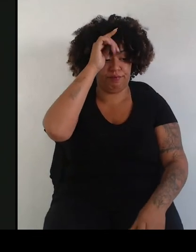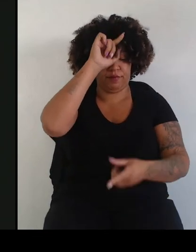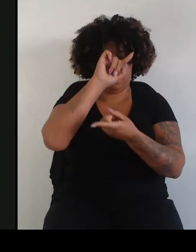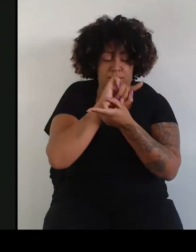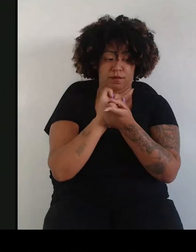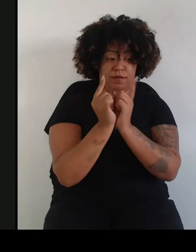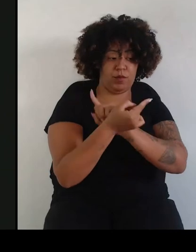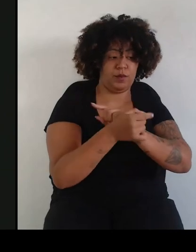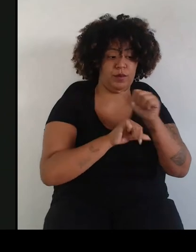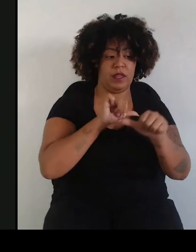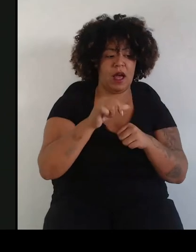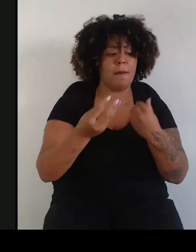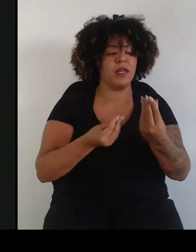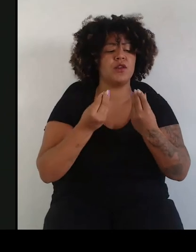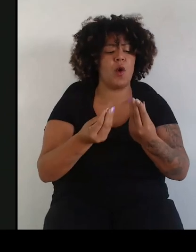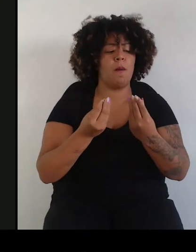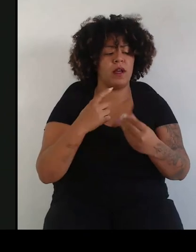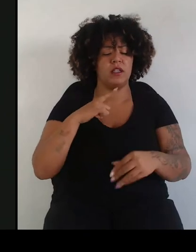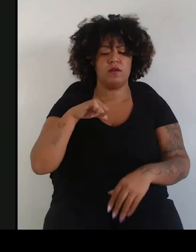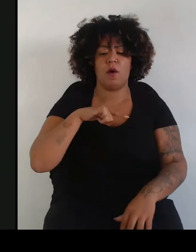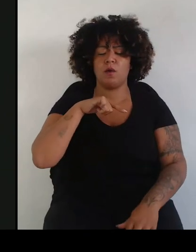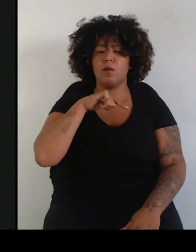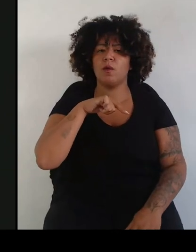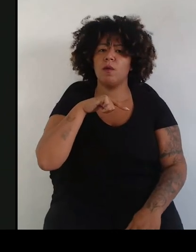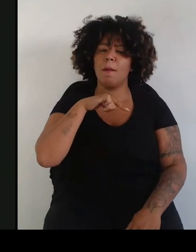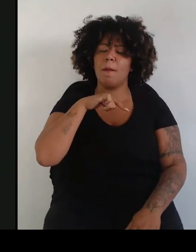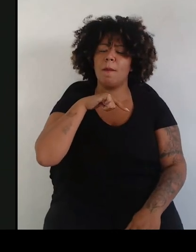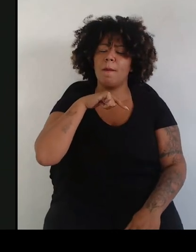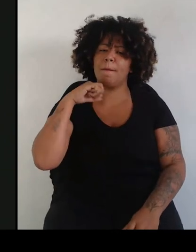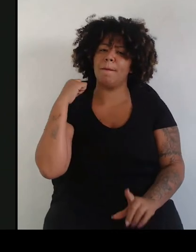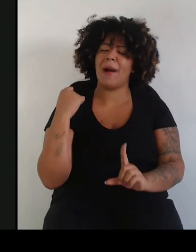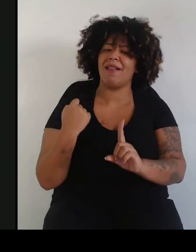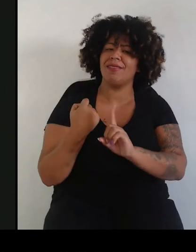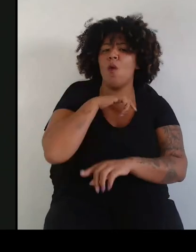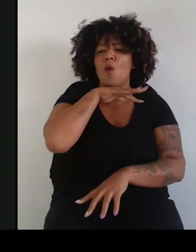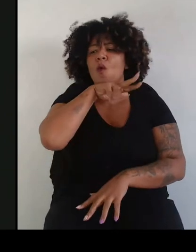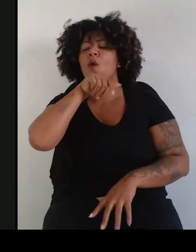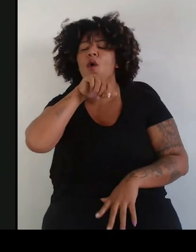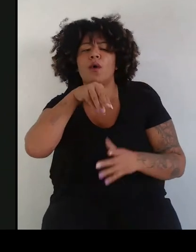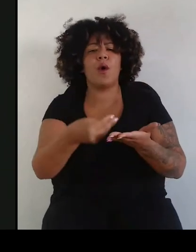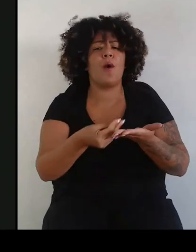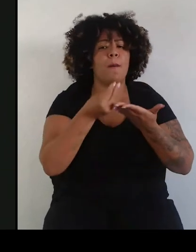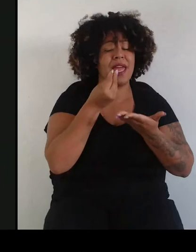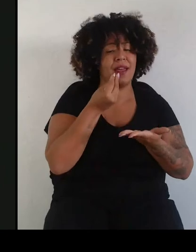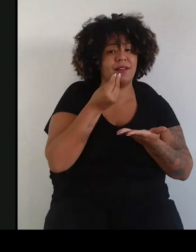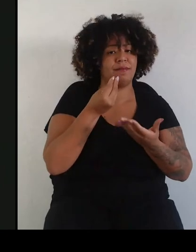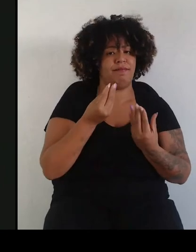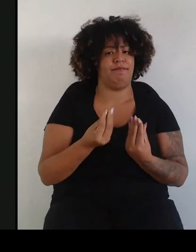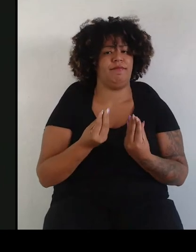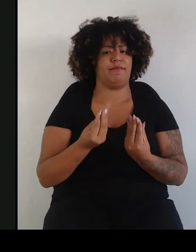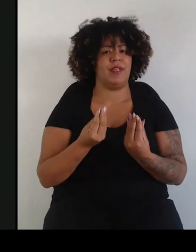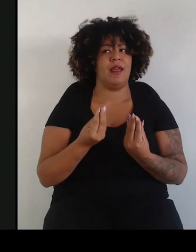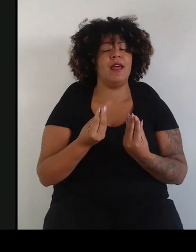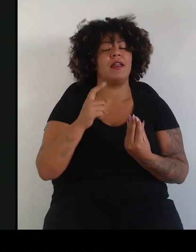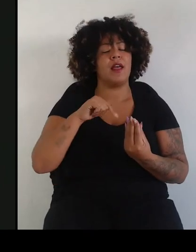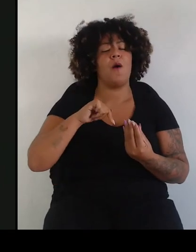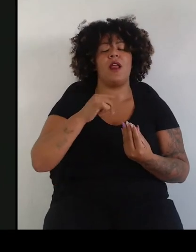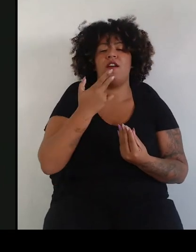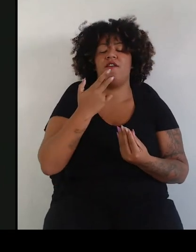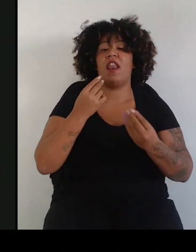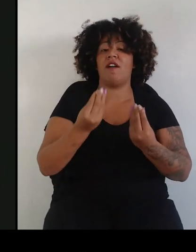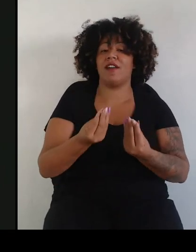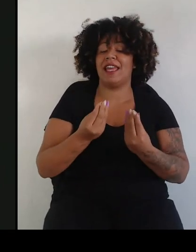as coma Talvez seja a primeira é indicação de um certo canibalismo como questão